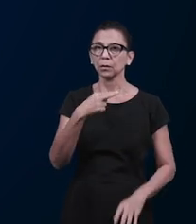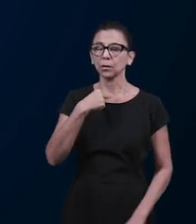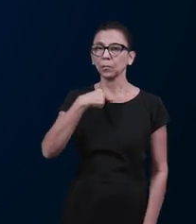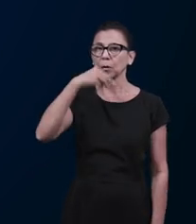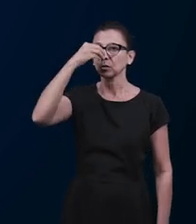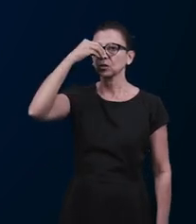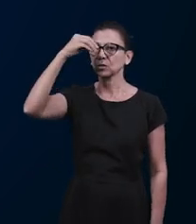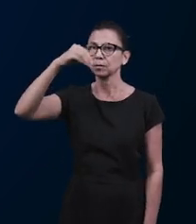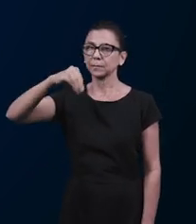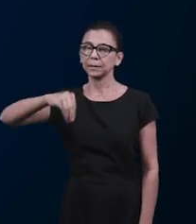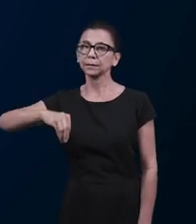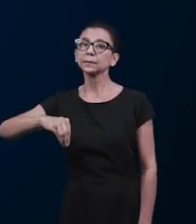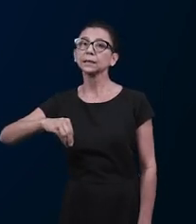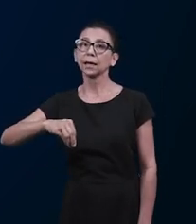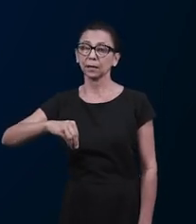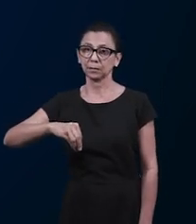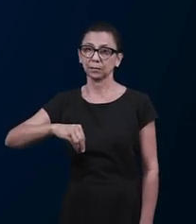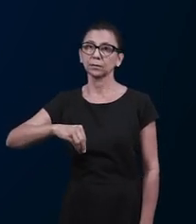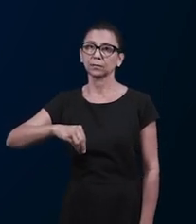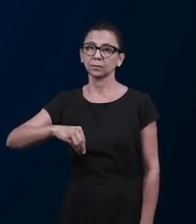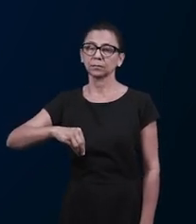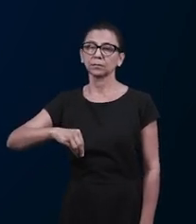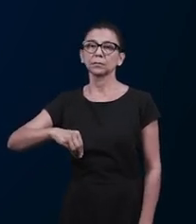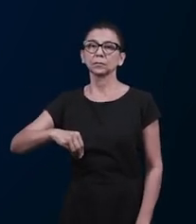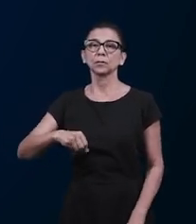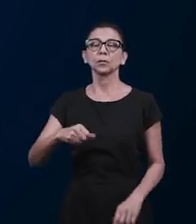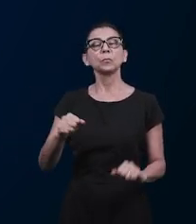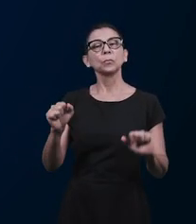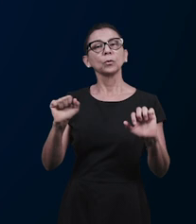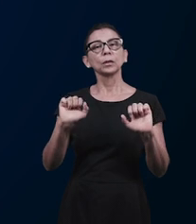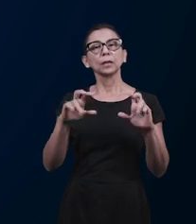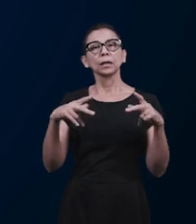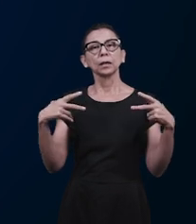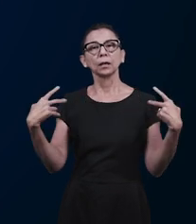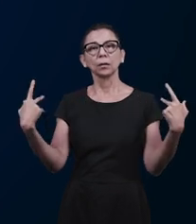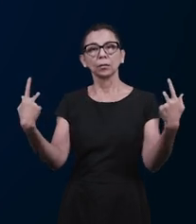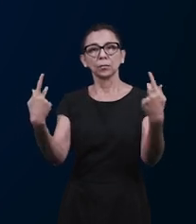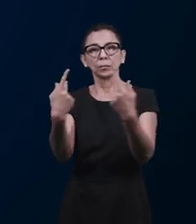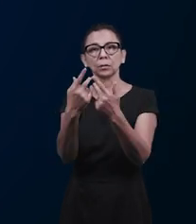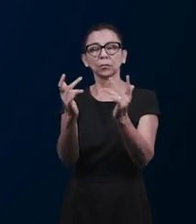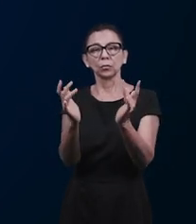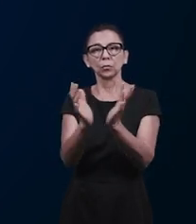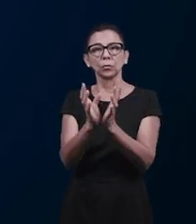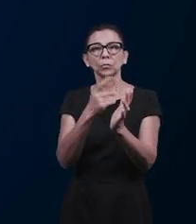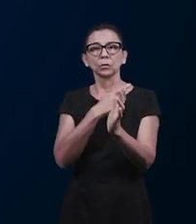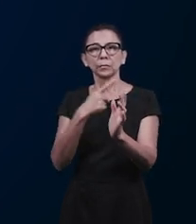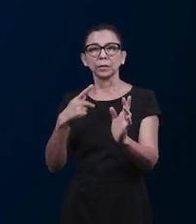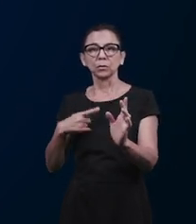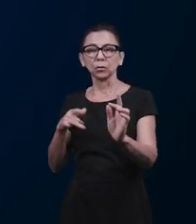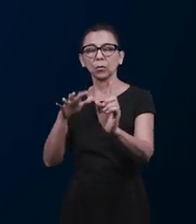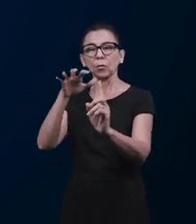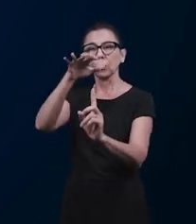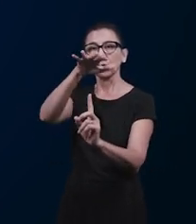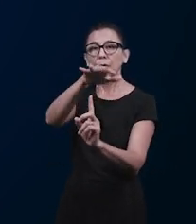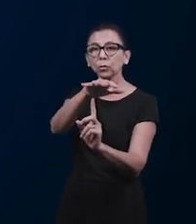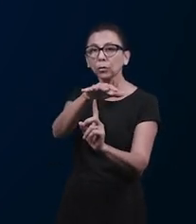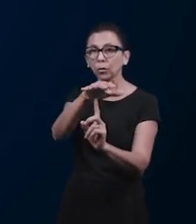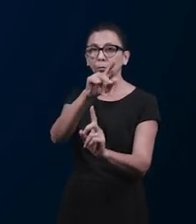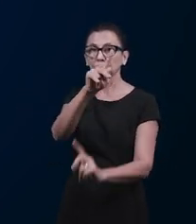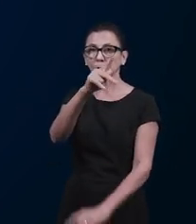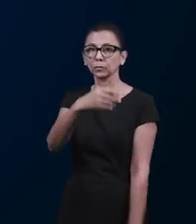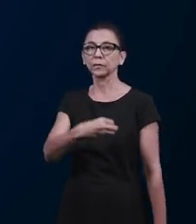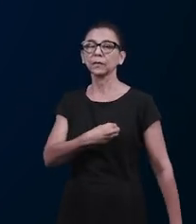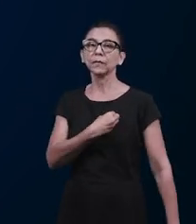com a imposição das mãos do presbitério. E para corroborar ainda com essa resposta, o próprio Paulo, no livro de